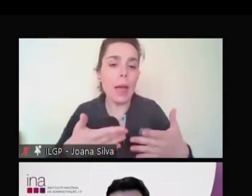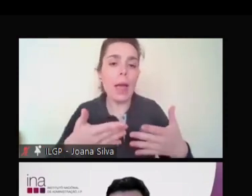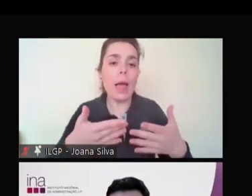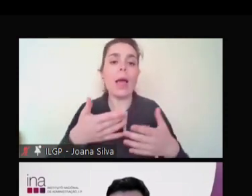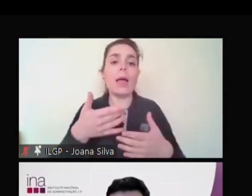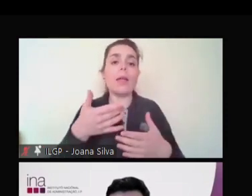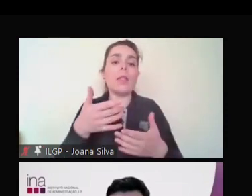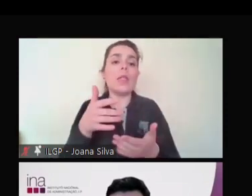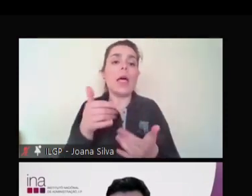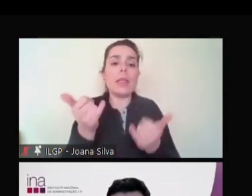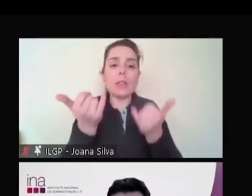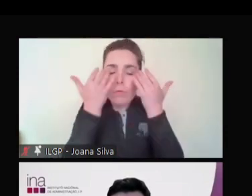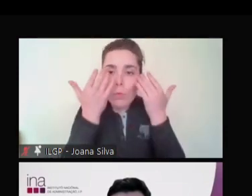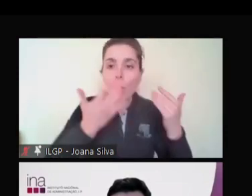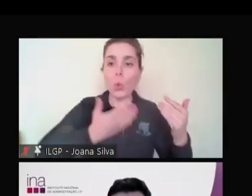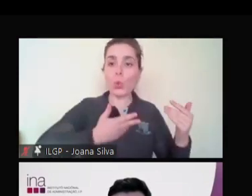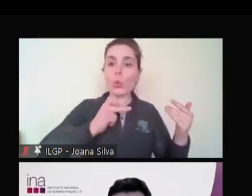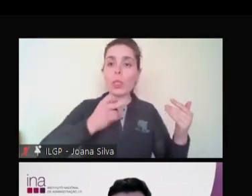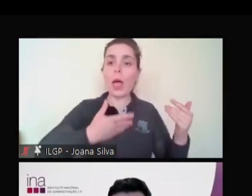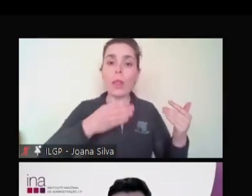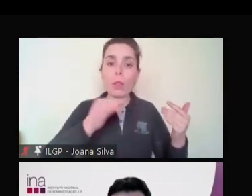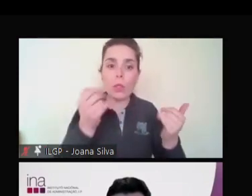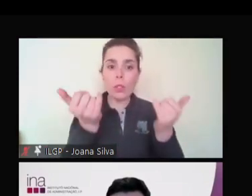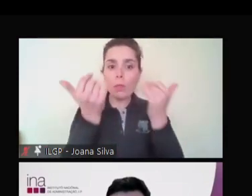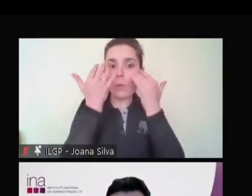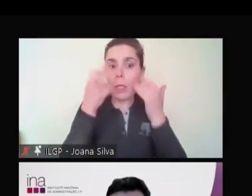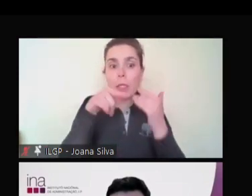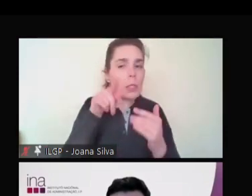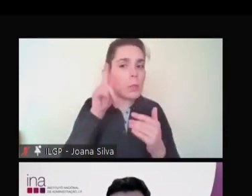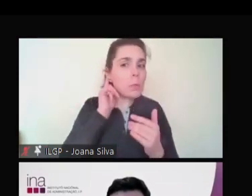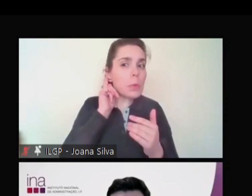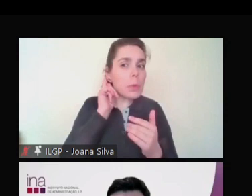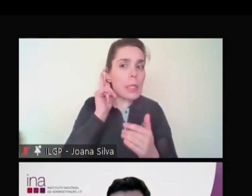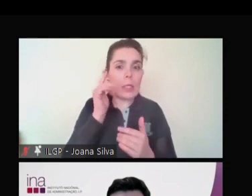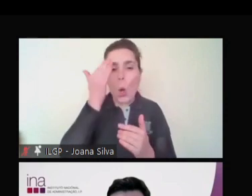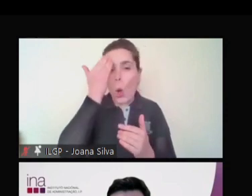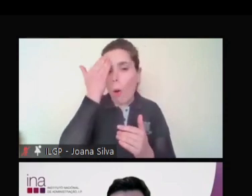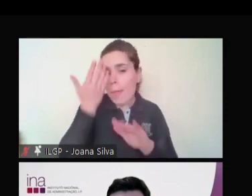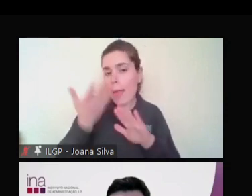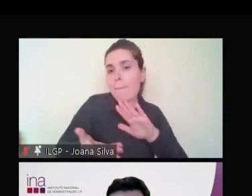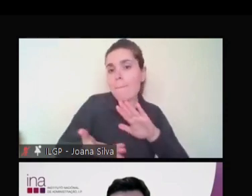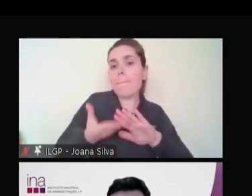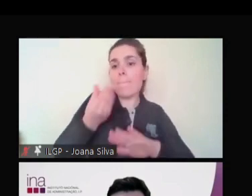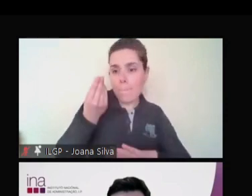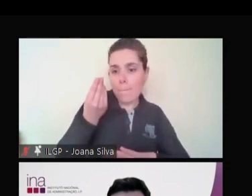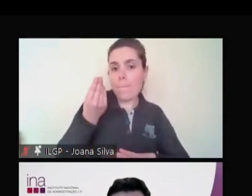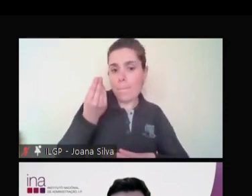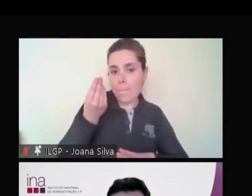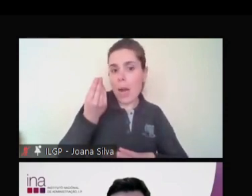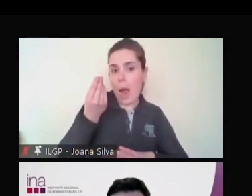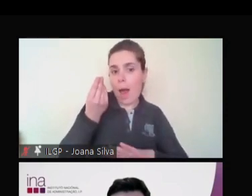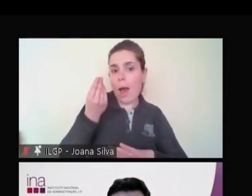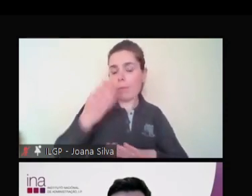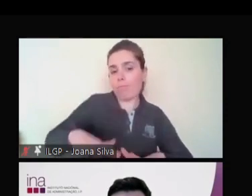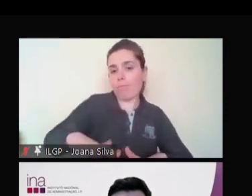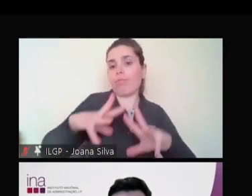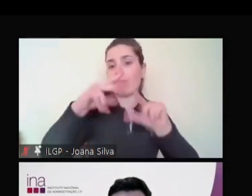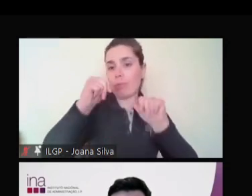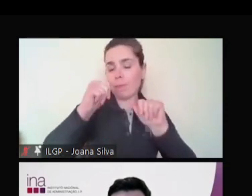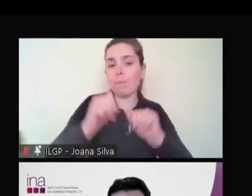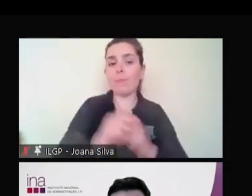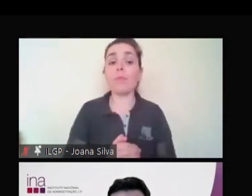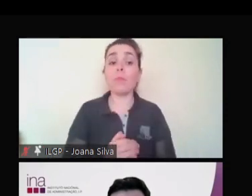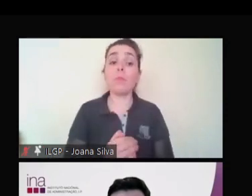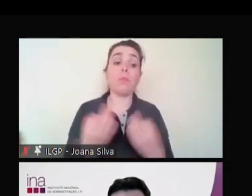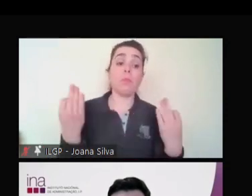em particular, que são temas que sobressaem em termos de relevância, sem prejuízo de vários outros. E, portanto,